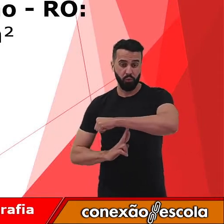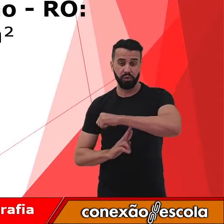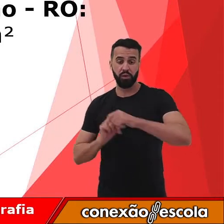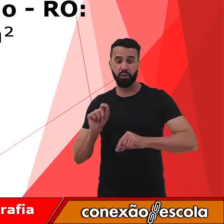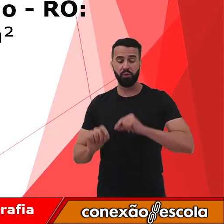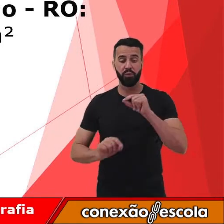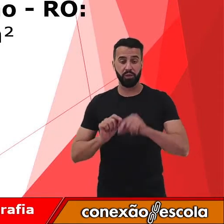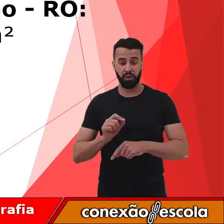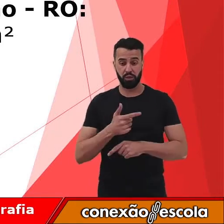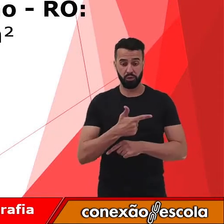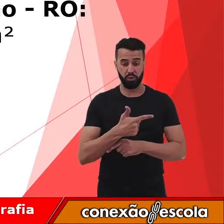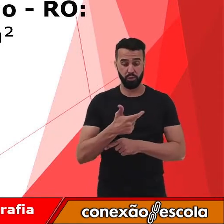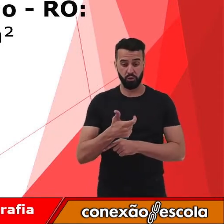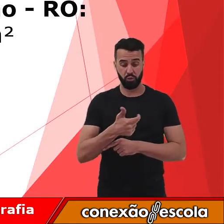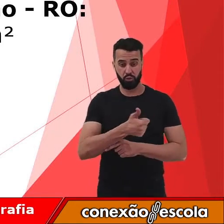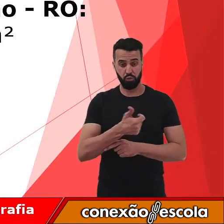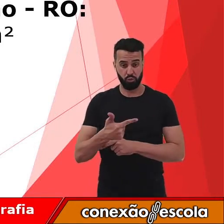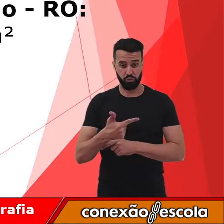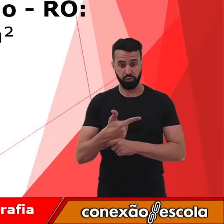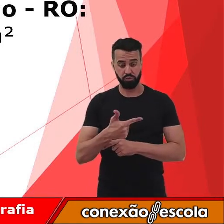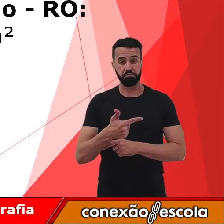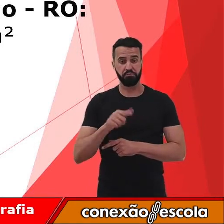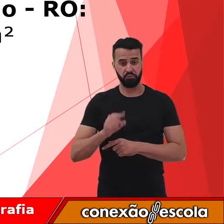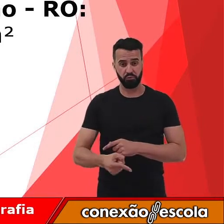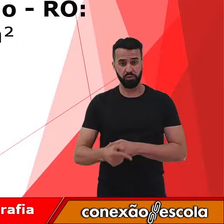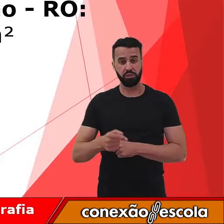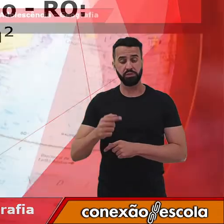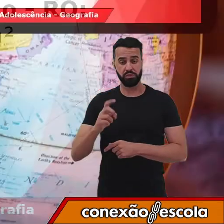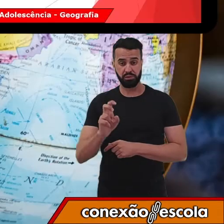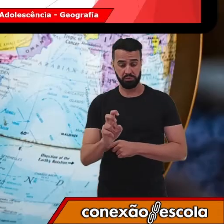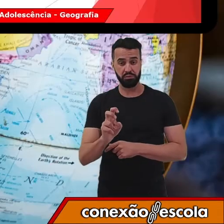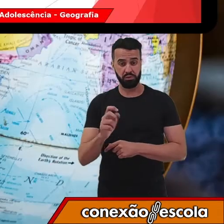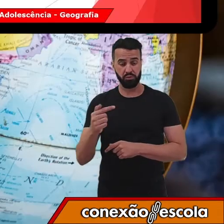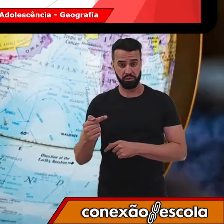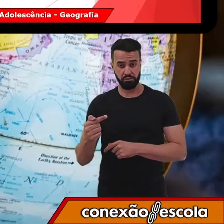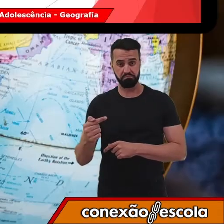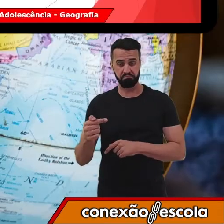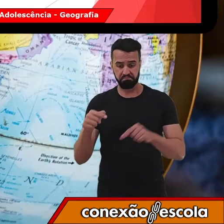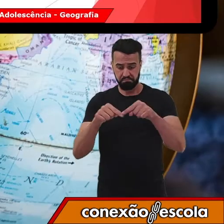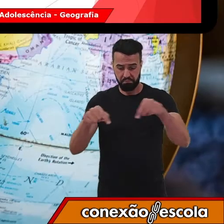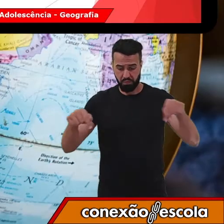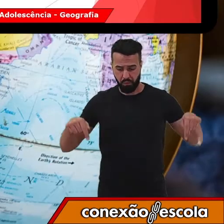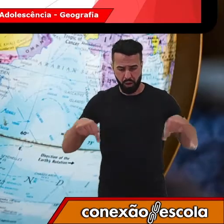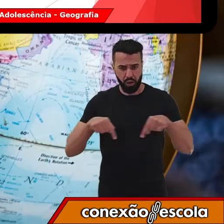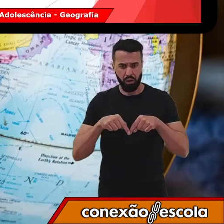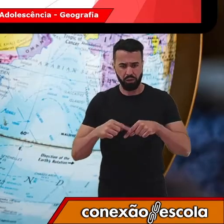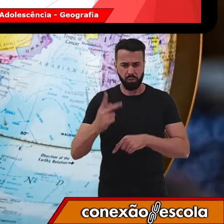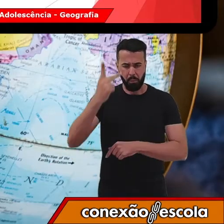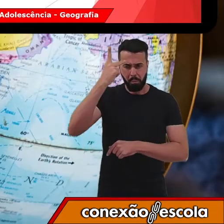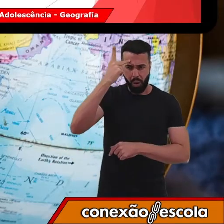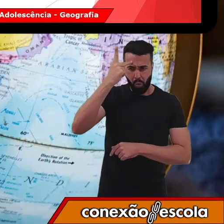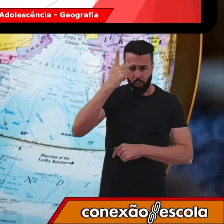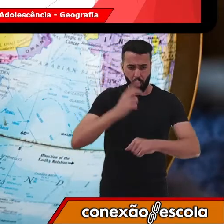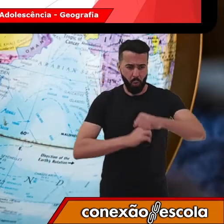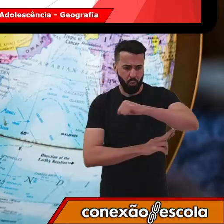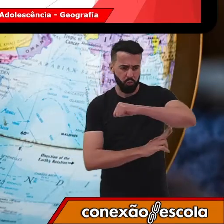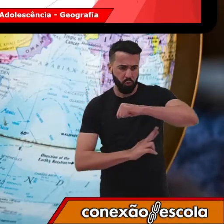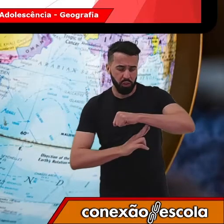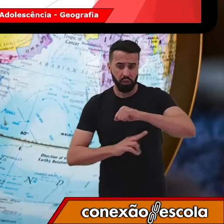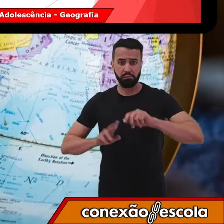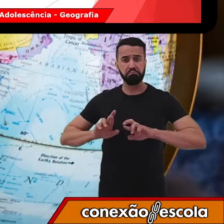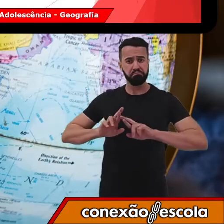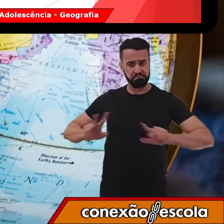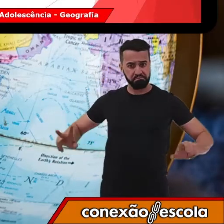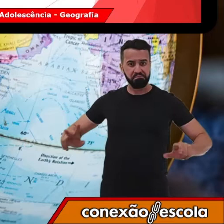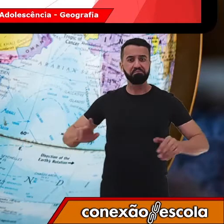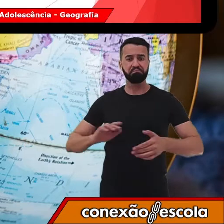de 12,7 habitantes por quilômetro quadrado. Nossa, é uma diferença grande, hein? Mas vamos pensar